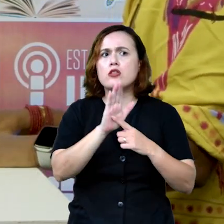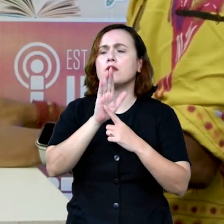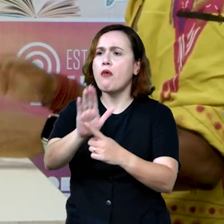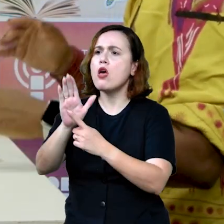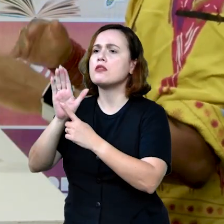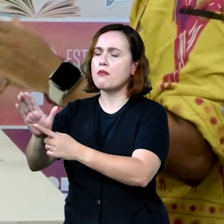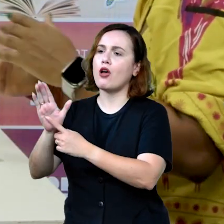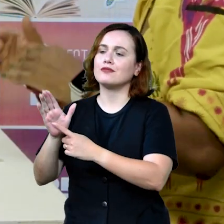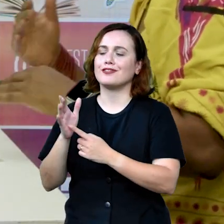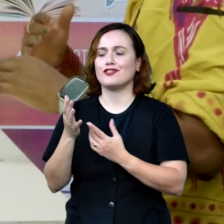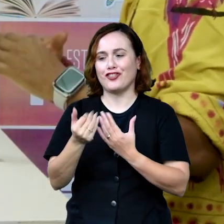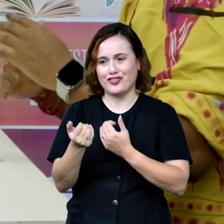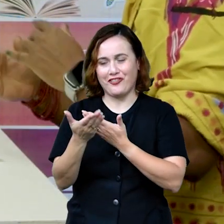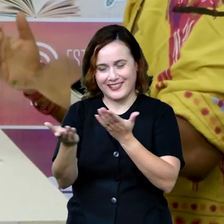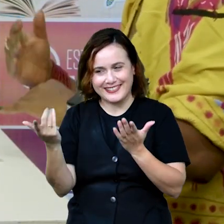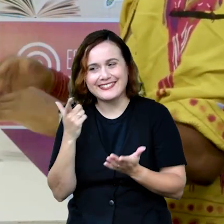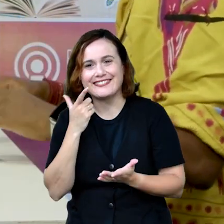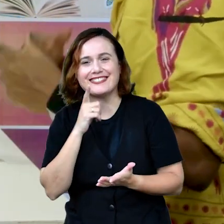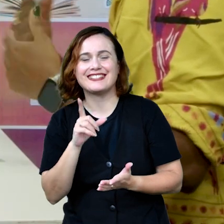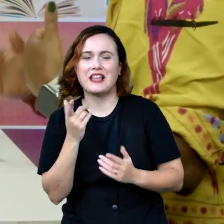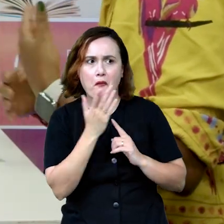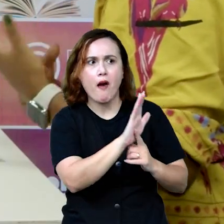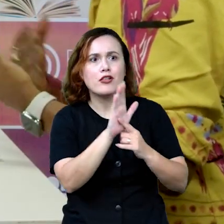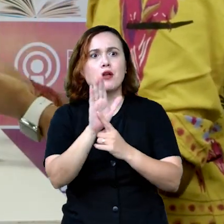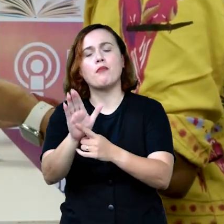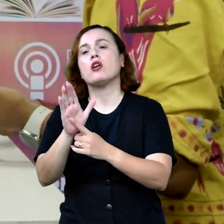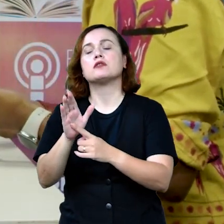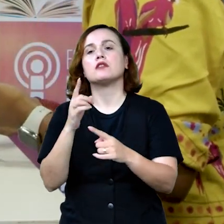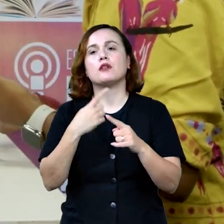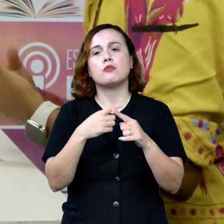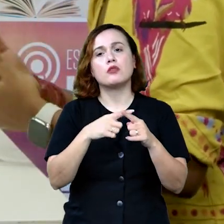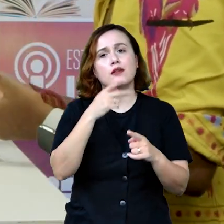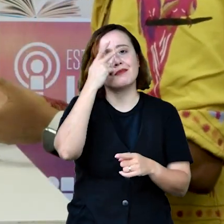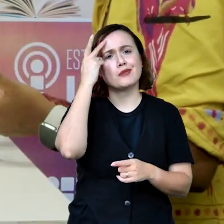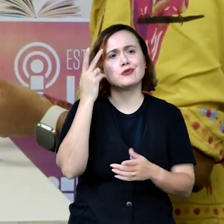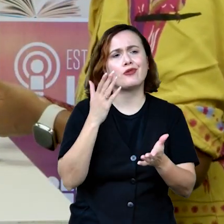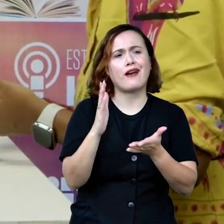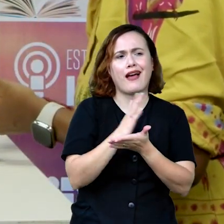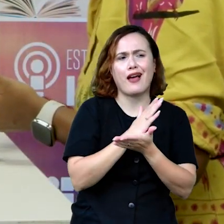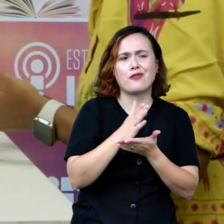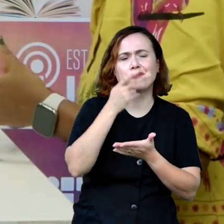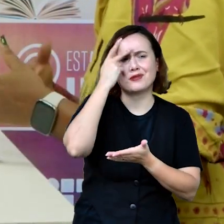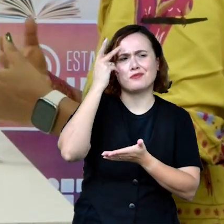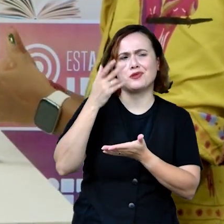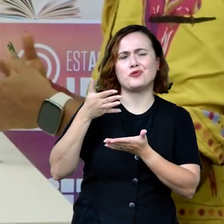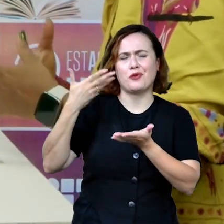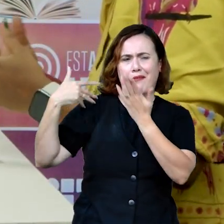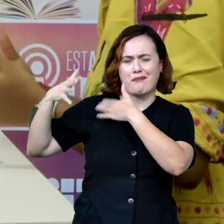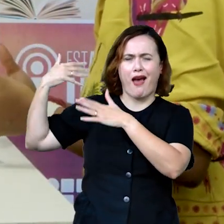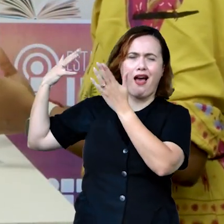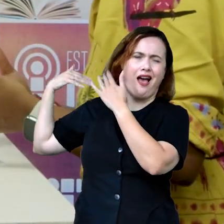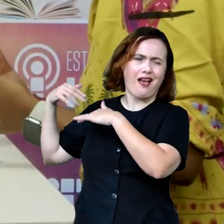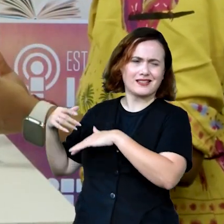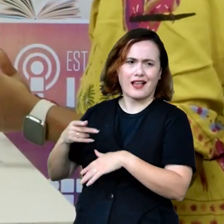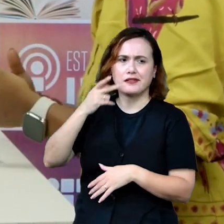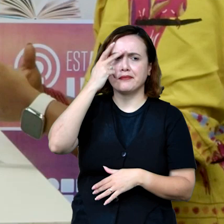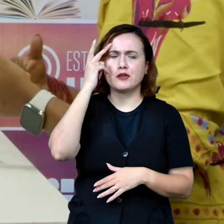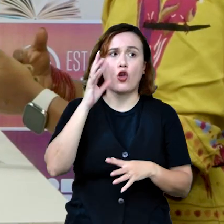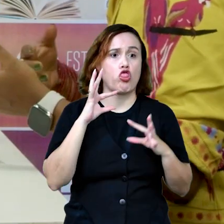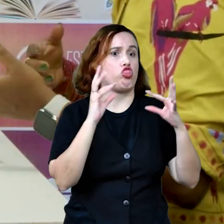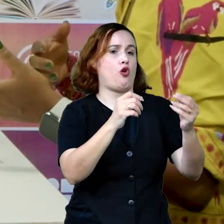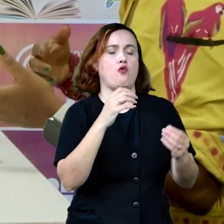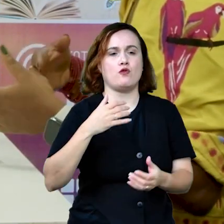a gente vai conseguir resolver alguns probleminhas que, às vezes, foram naturalizados por pessoas mais velhas. E é óbvio que a gente está